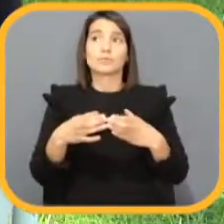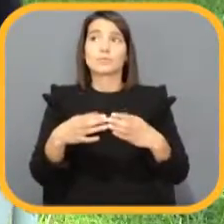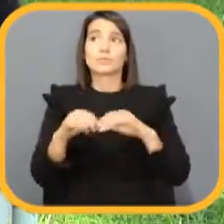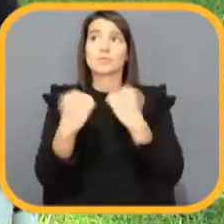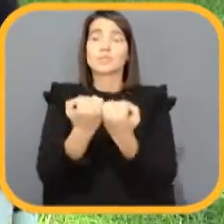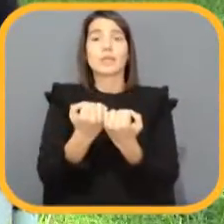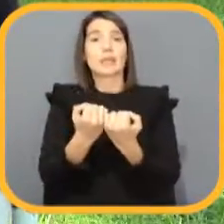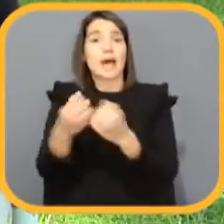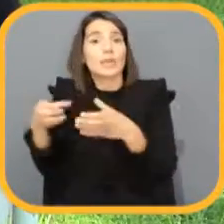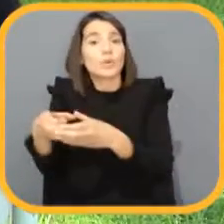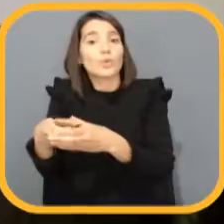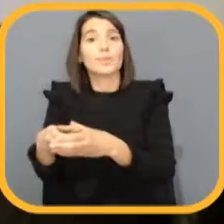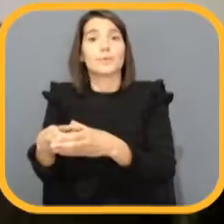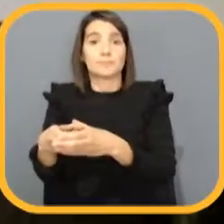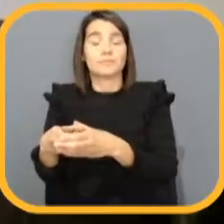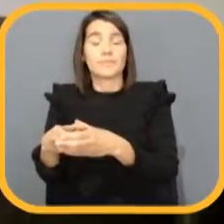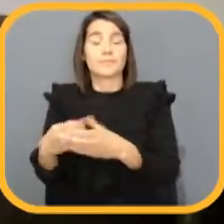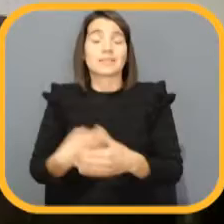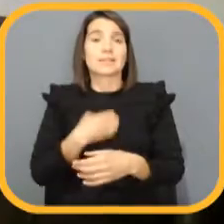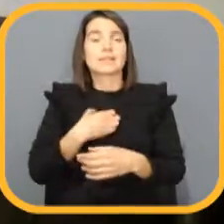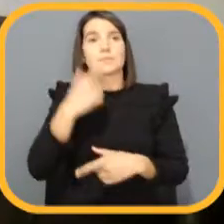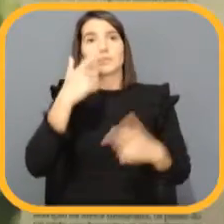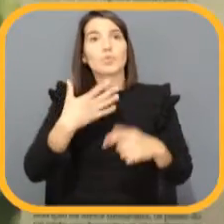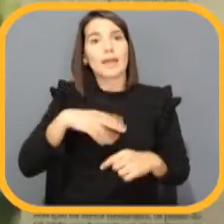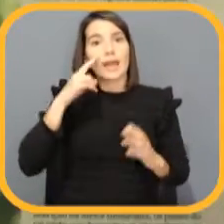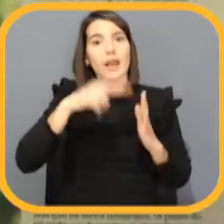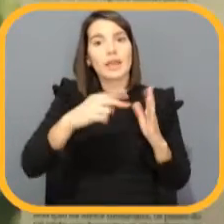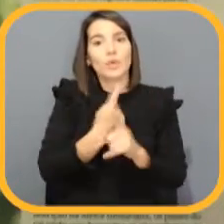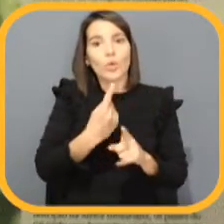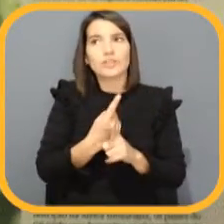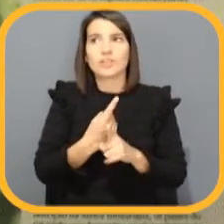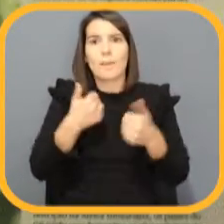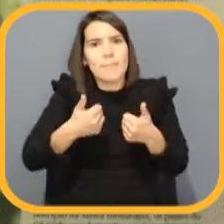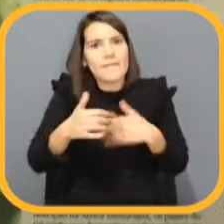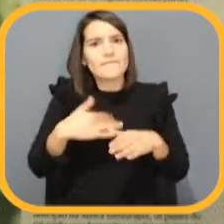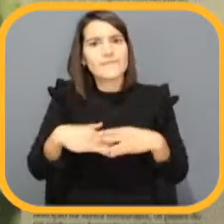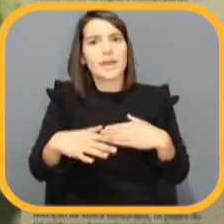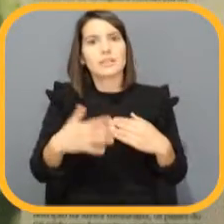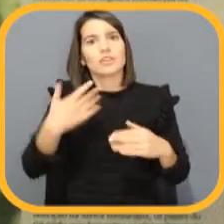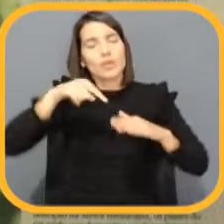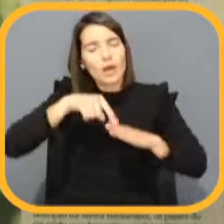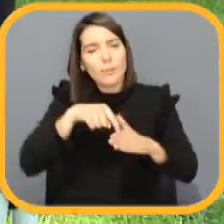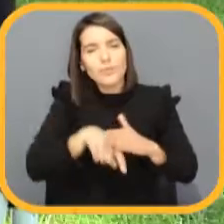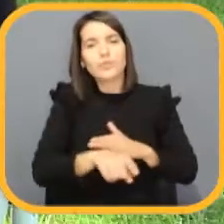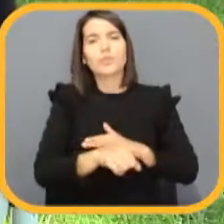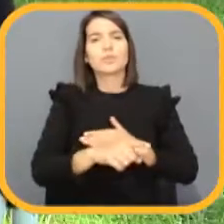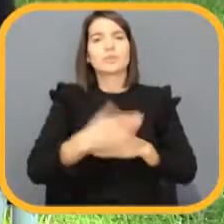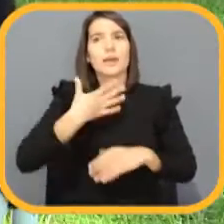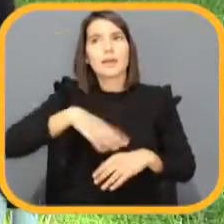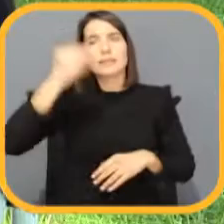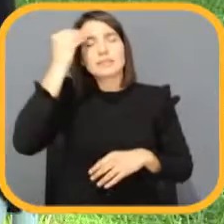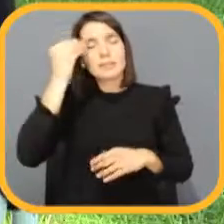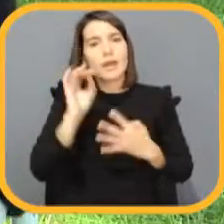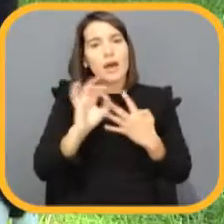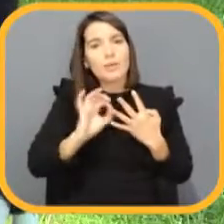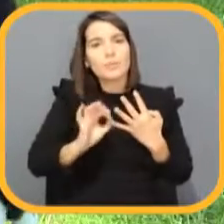coisas aprofundadas e querem saber mais sobre temas que, não estando na agenda mediática que os jornalistas